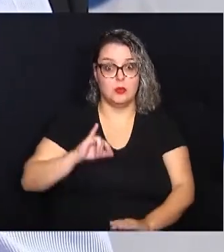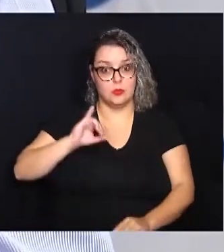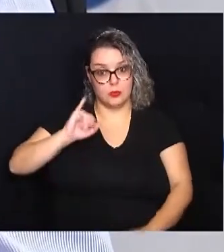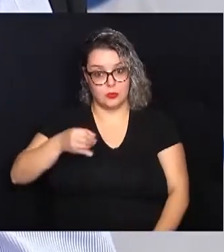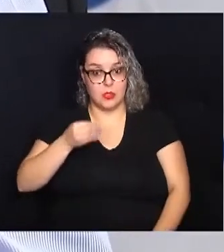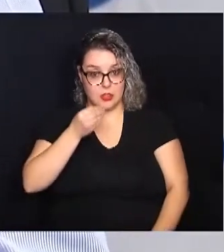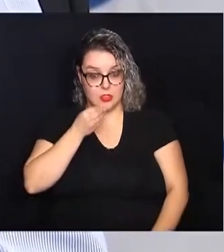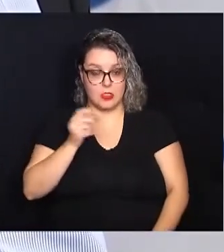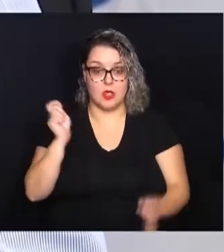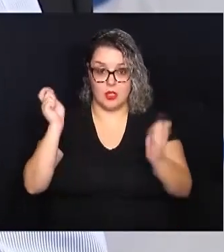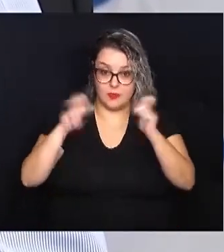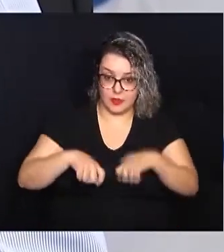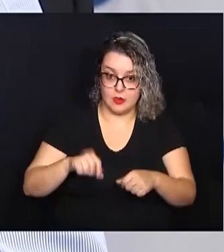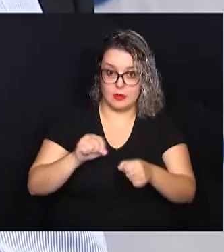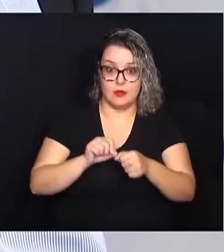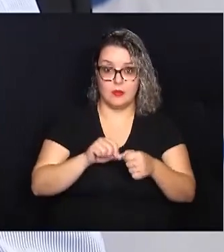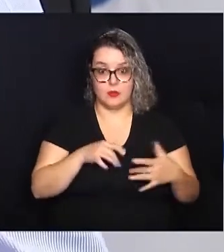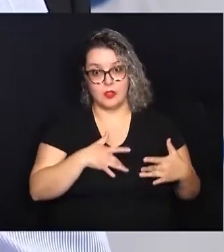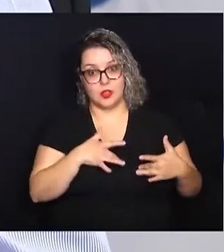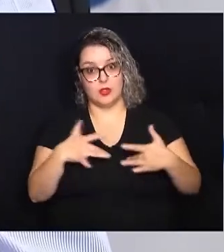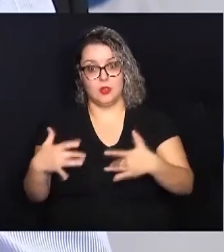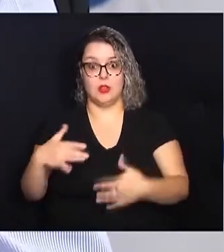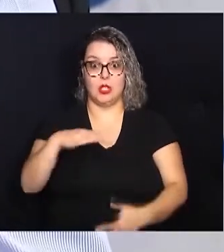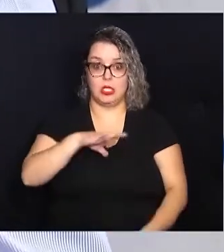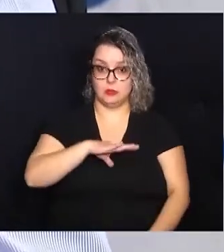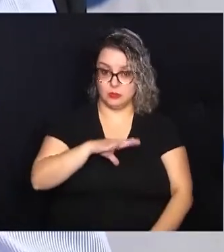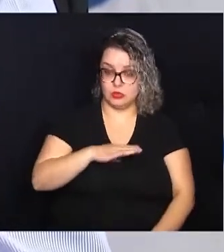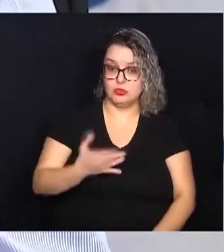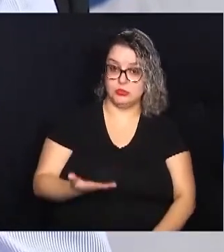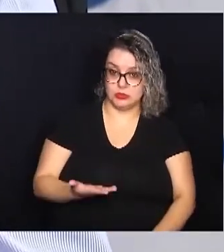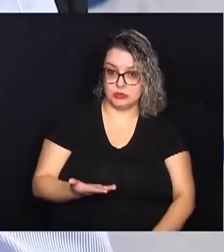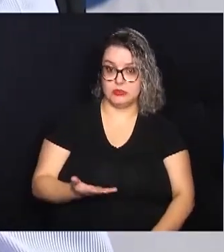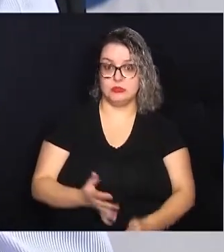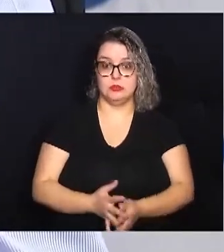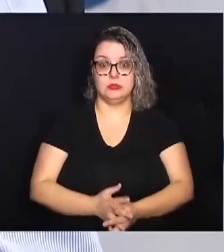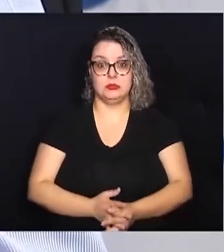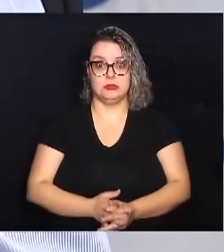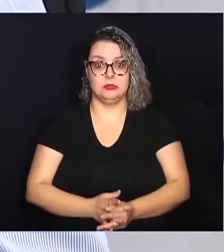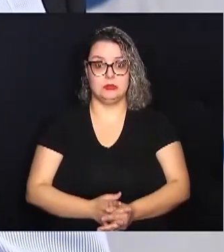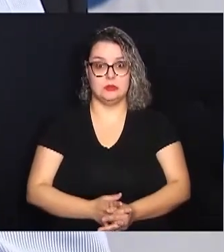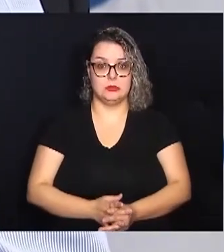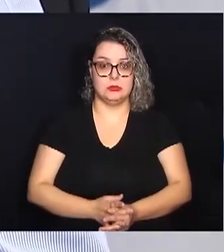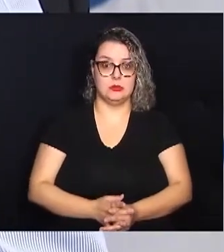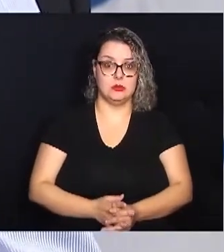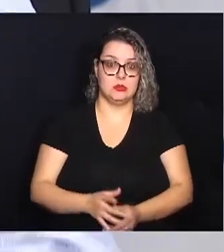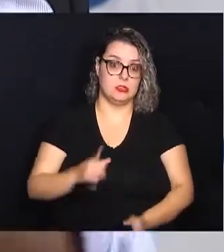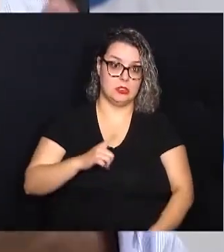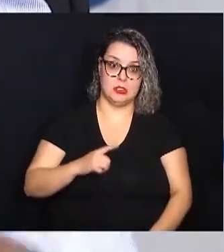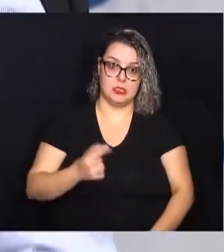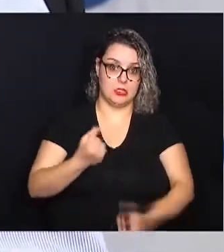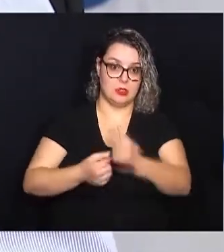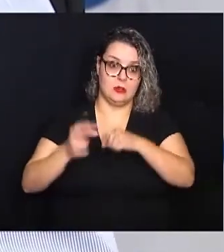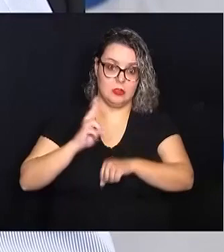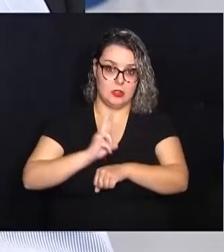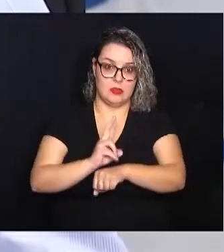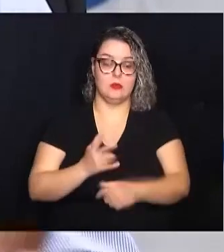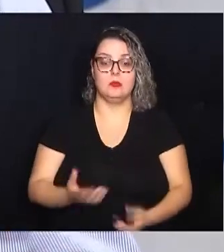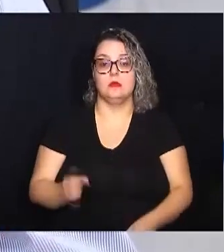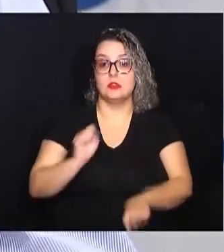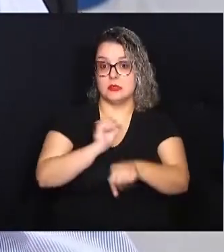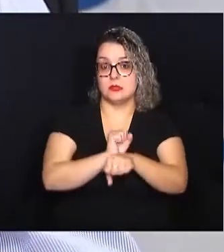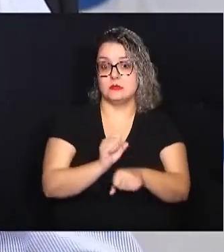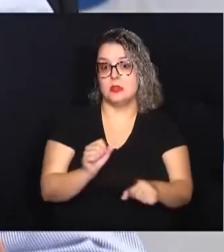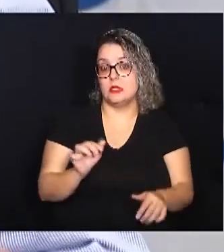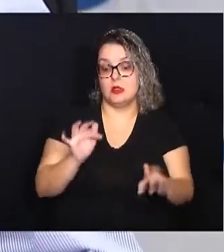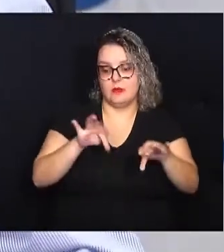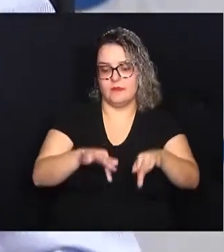que você faça essa doação ao município, assim que você tem o recurso disponível, não esperar até o final do ano, né? Até para